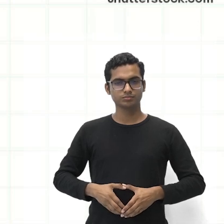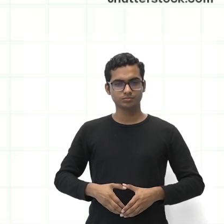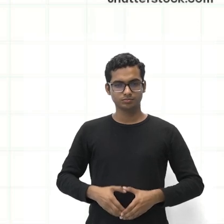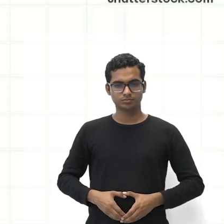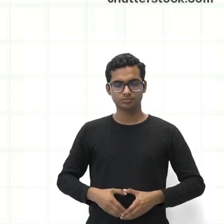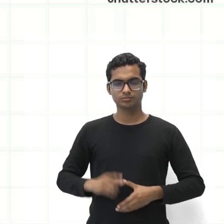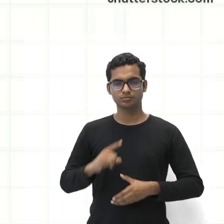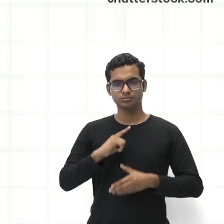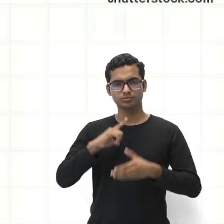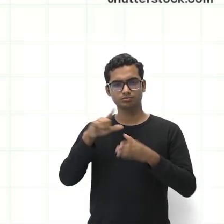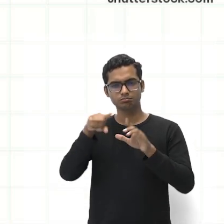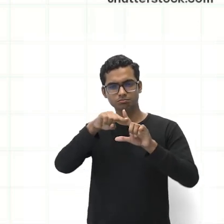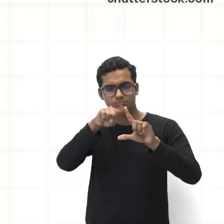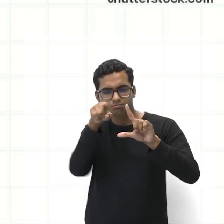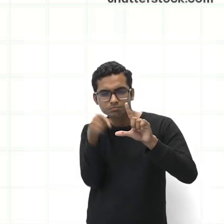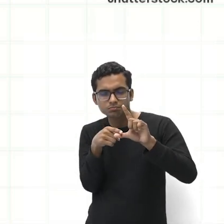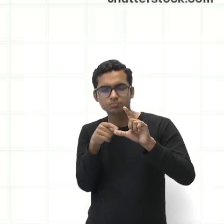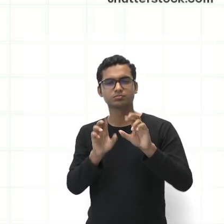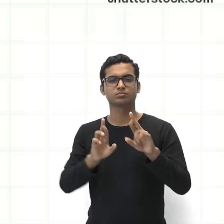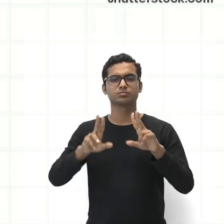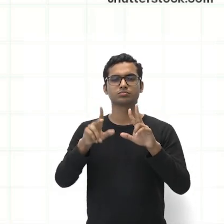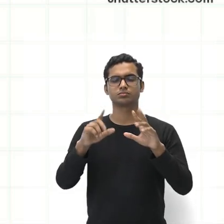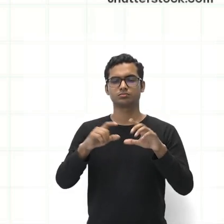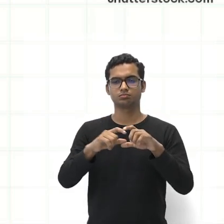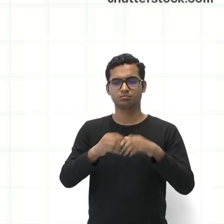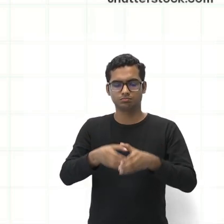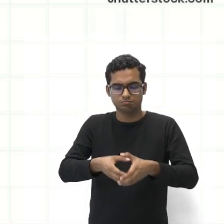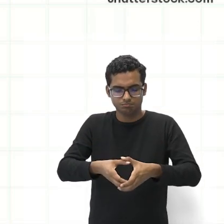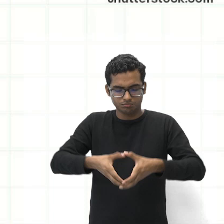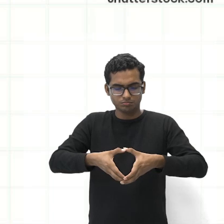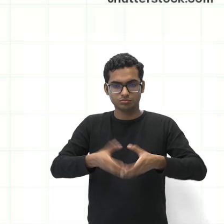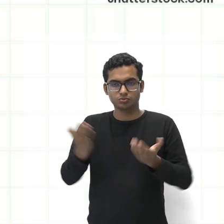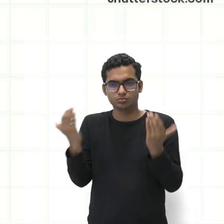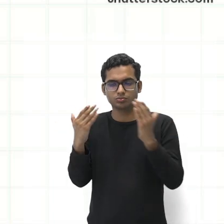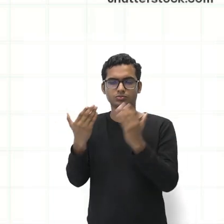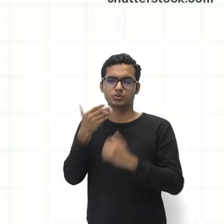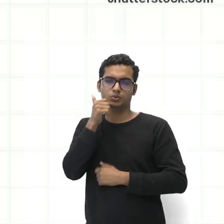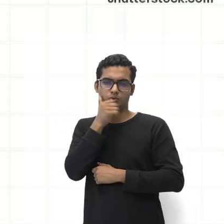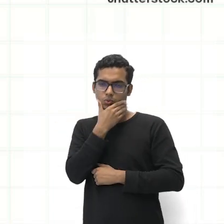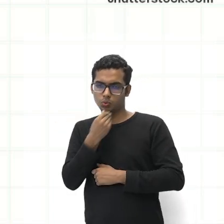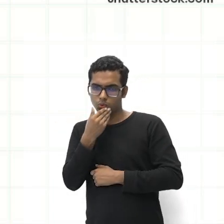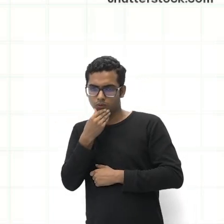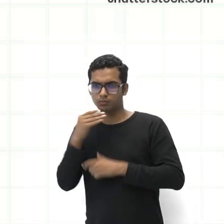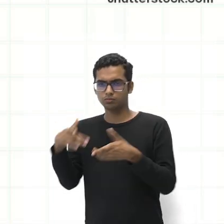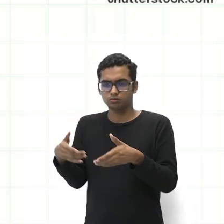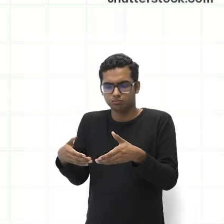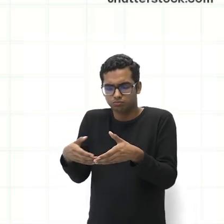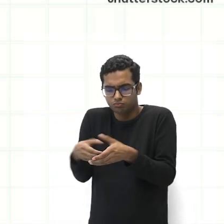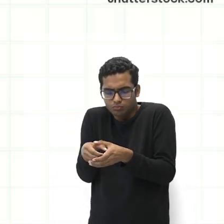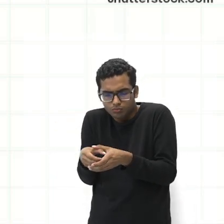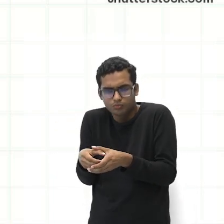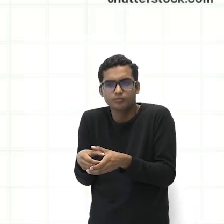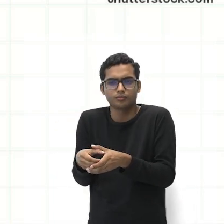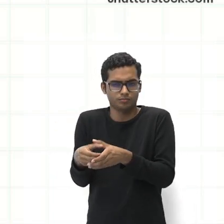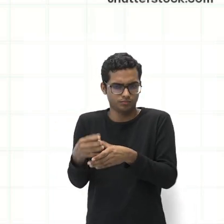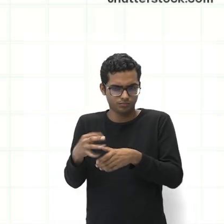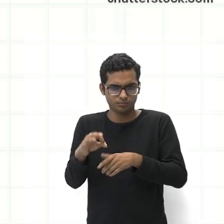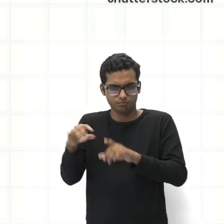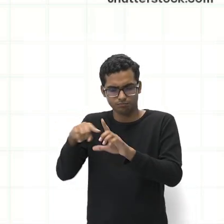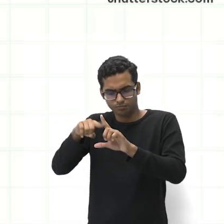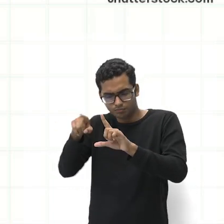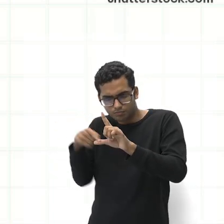maior que a cintura pélvica masculina. Por quê, professora?